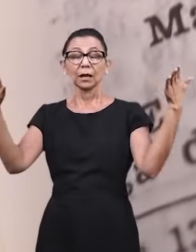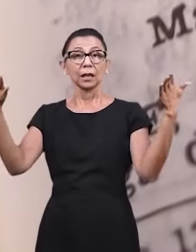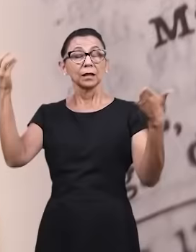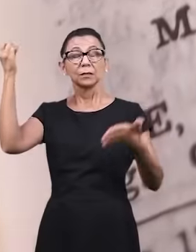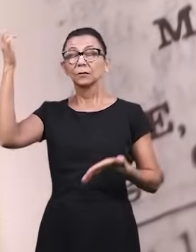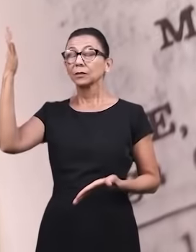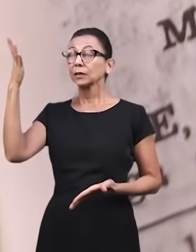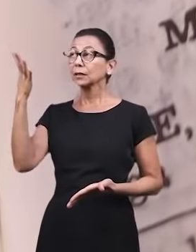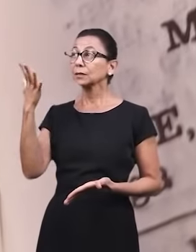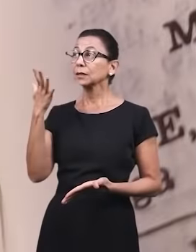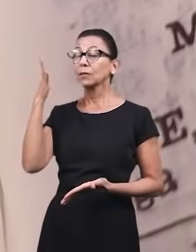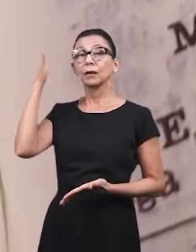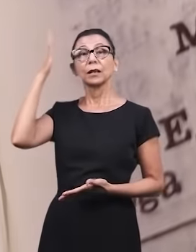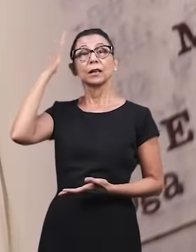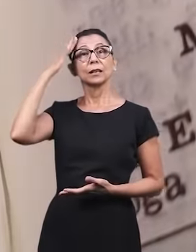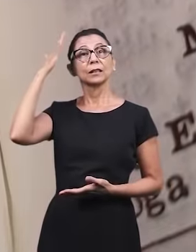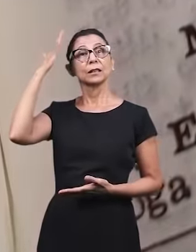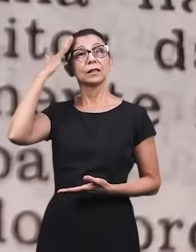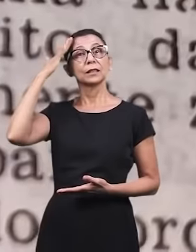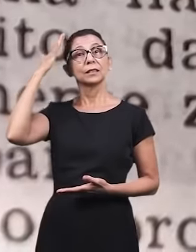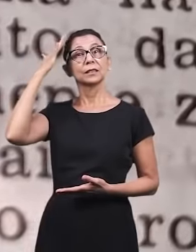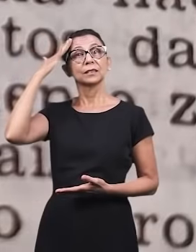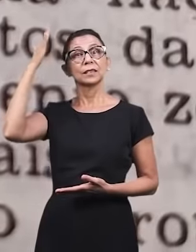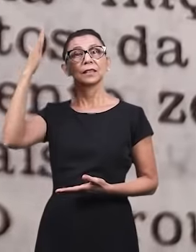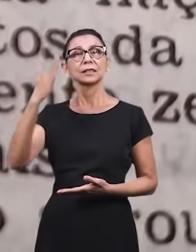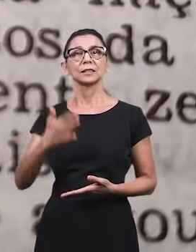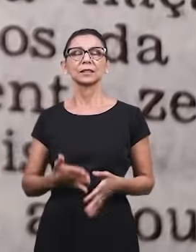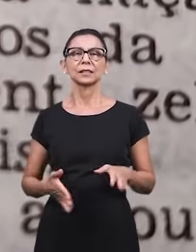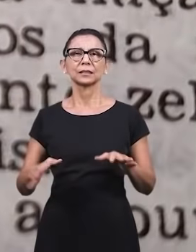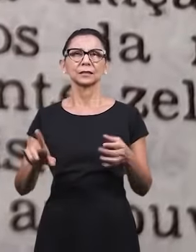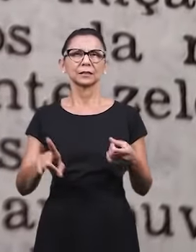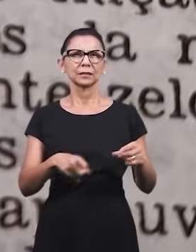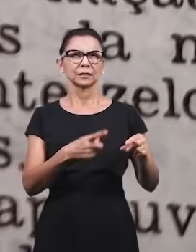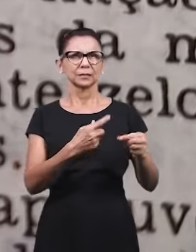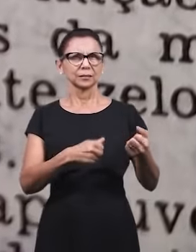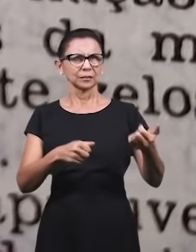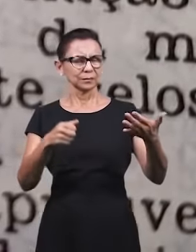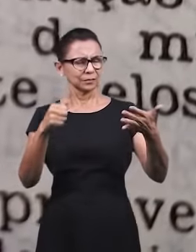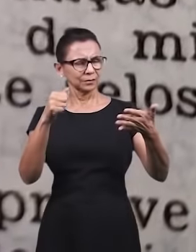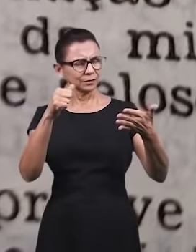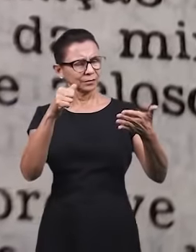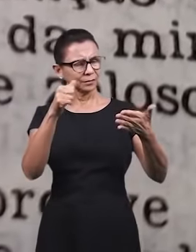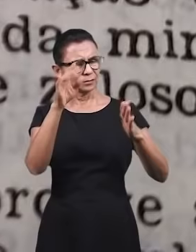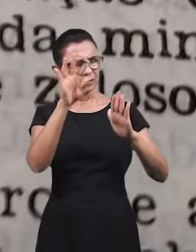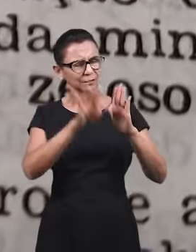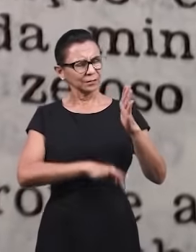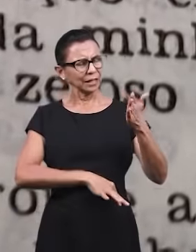Quero ver da mera lei.